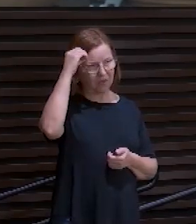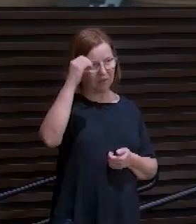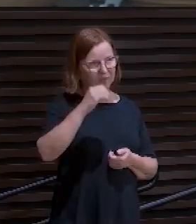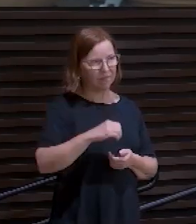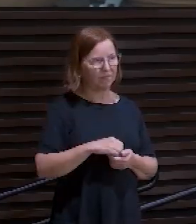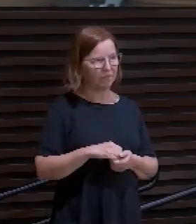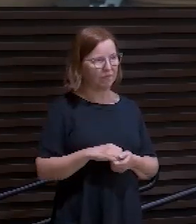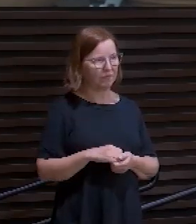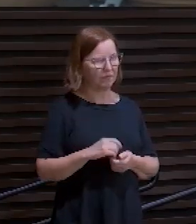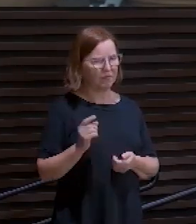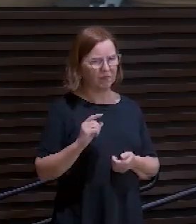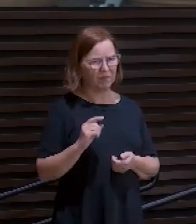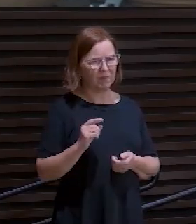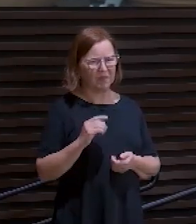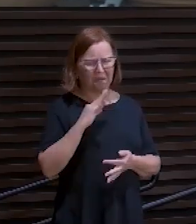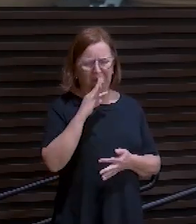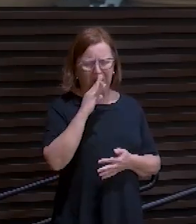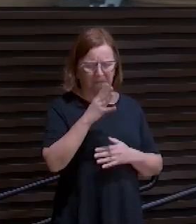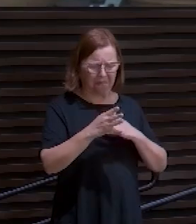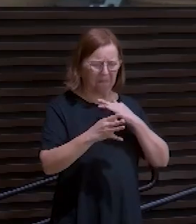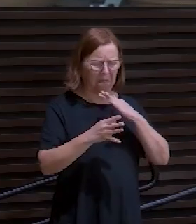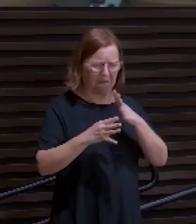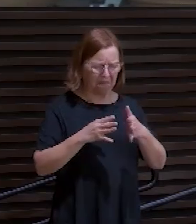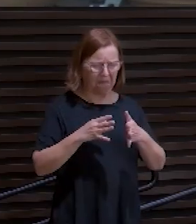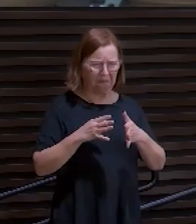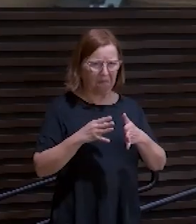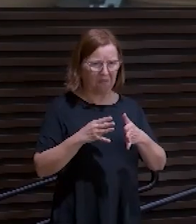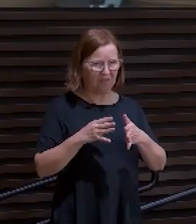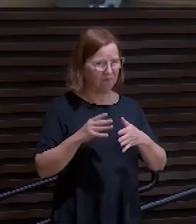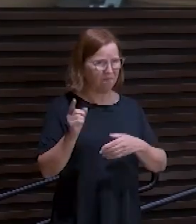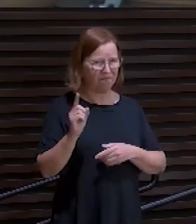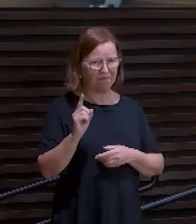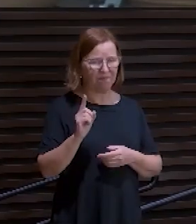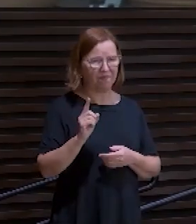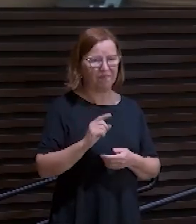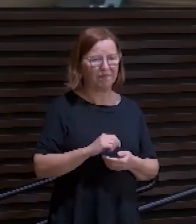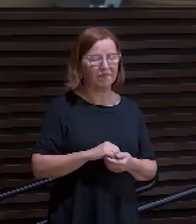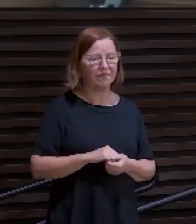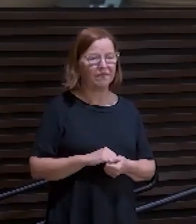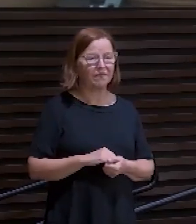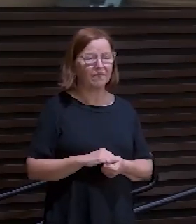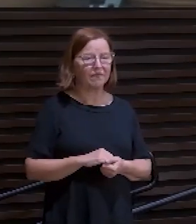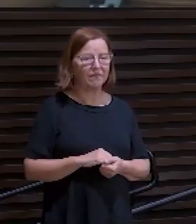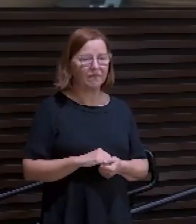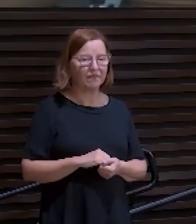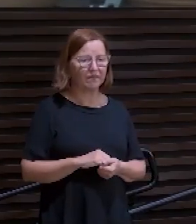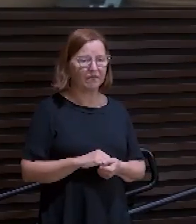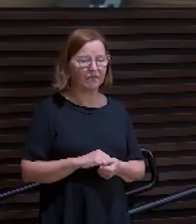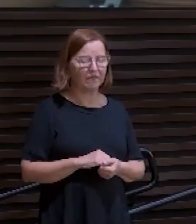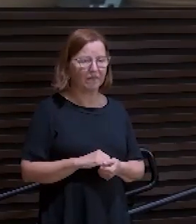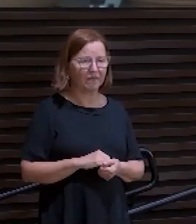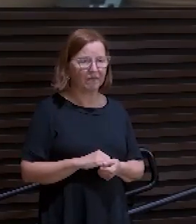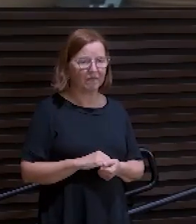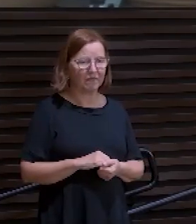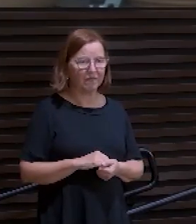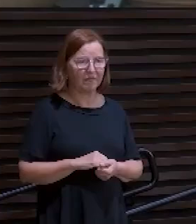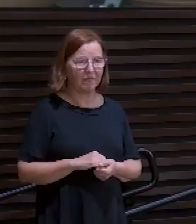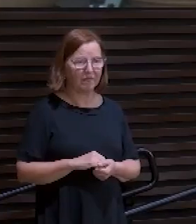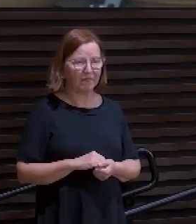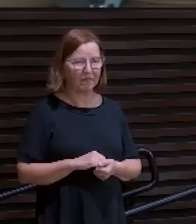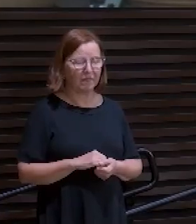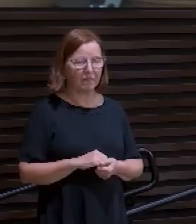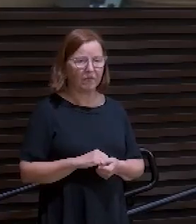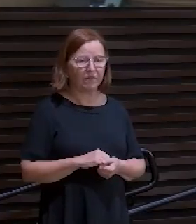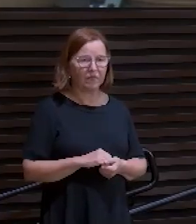não massacra. Não pisa na cana quebrada. Não tenta apagar a que ainda é fumega.